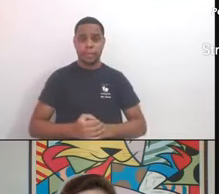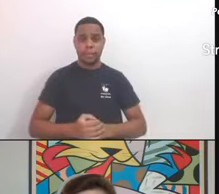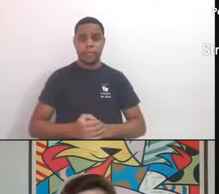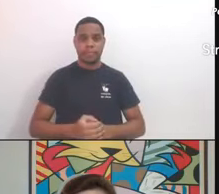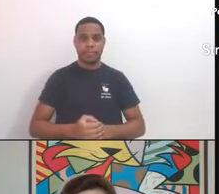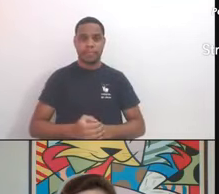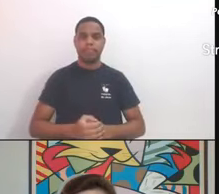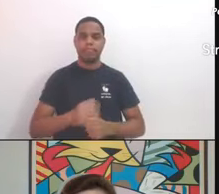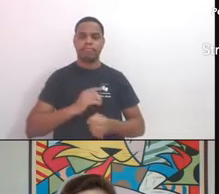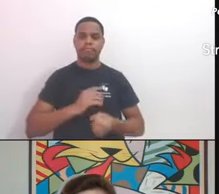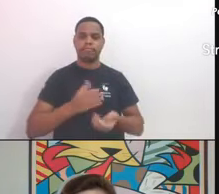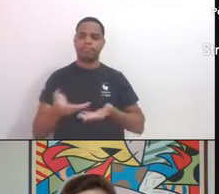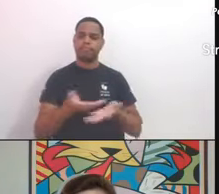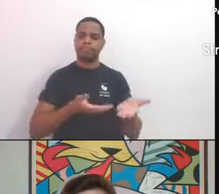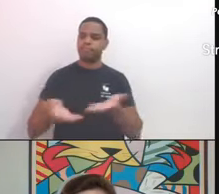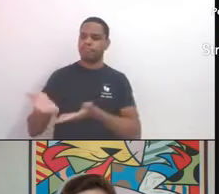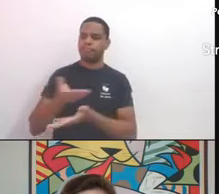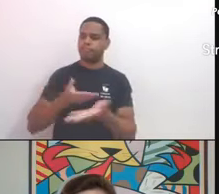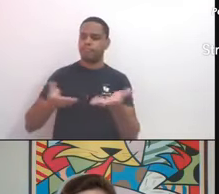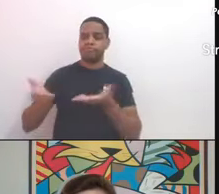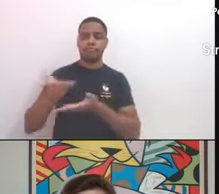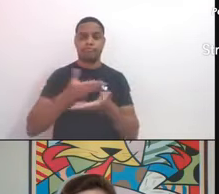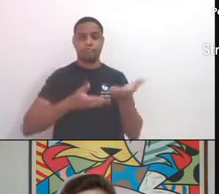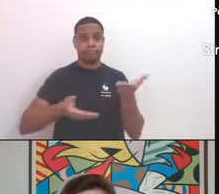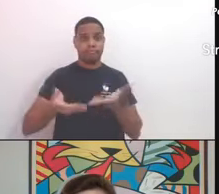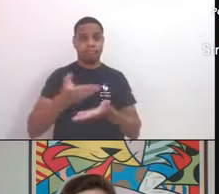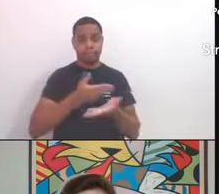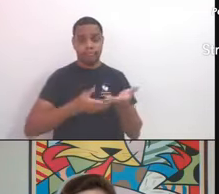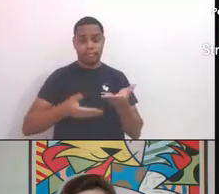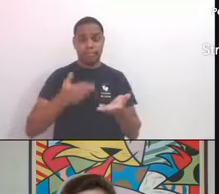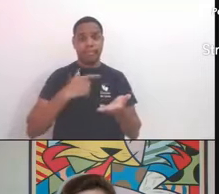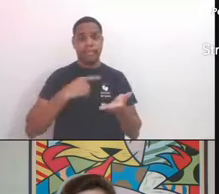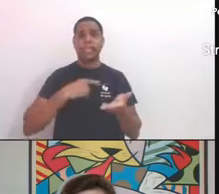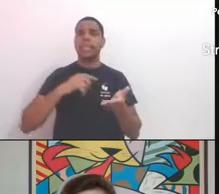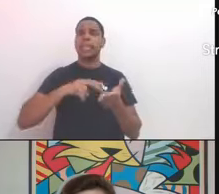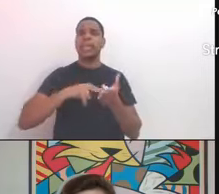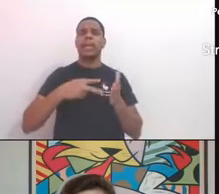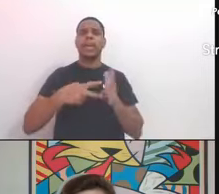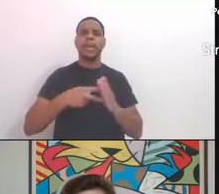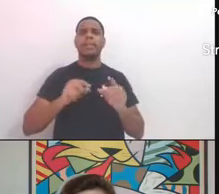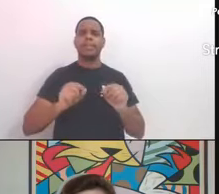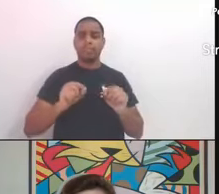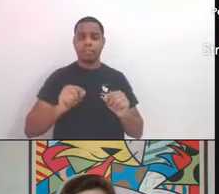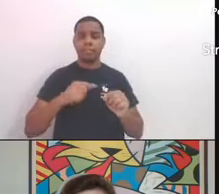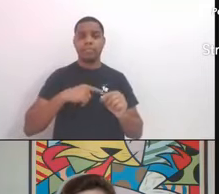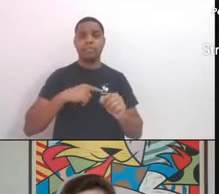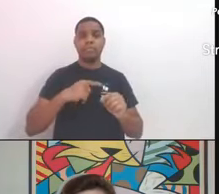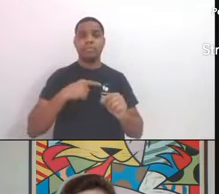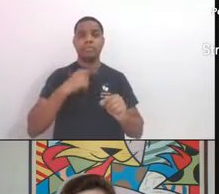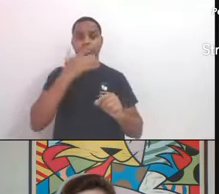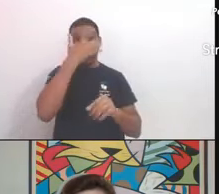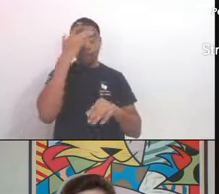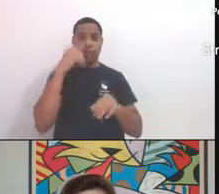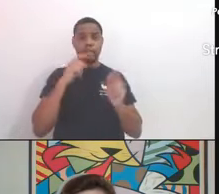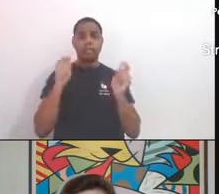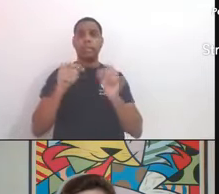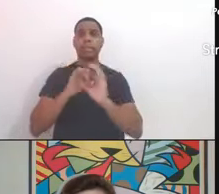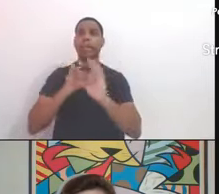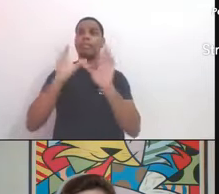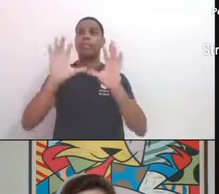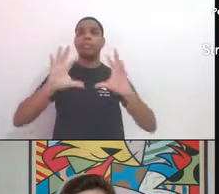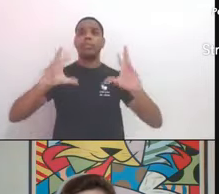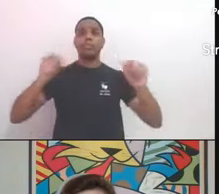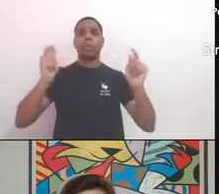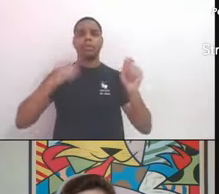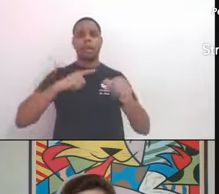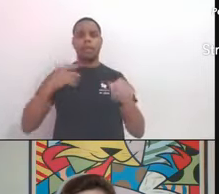maior integração possível. E a integração possível significa facilitar o acesso de todos. E